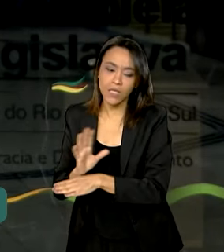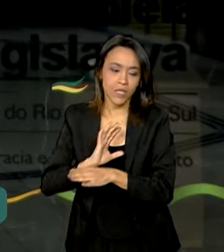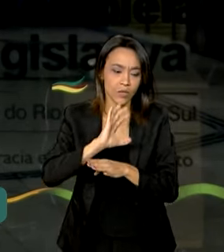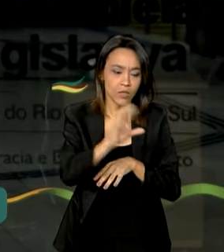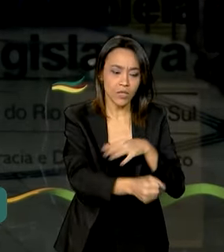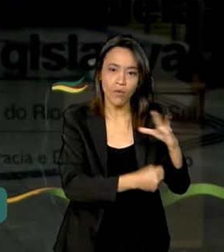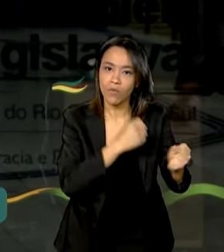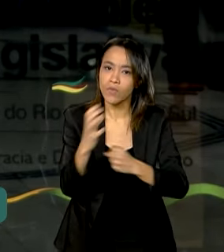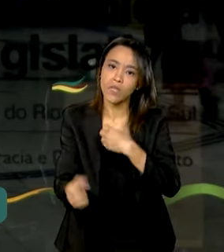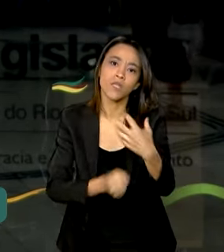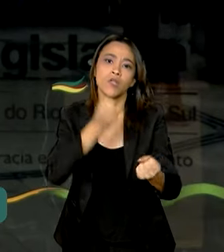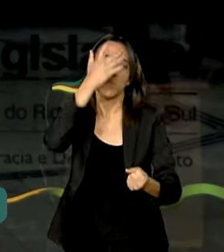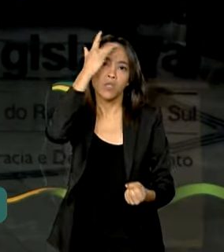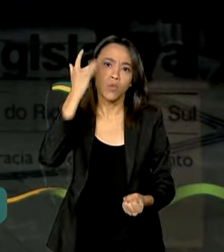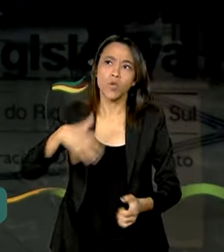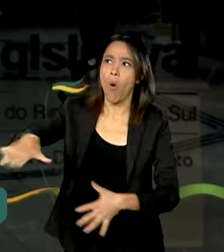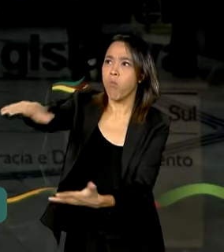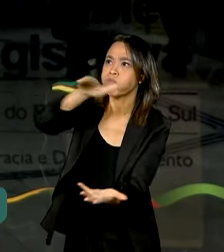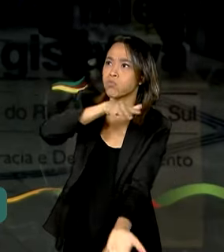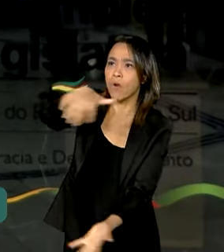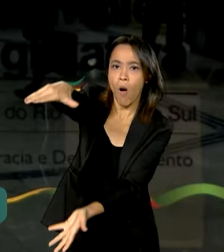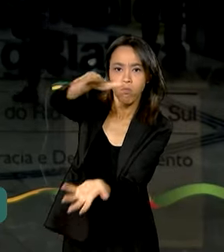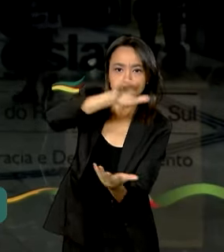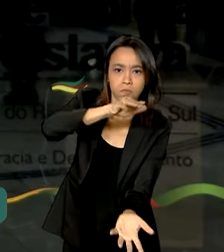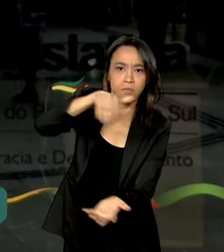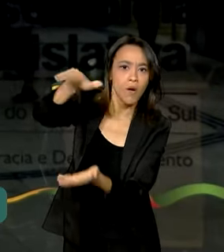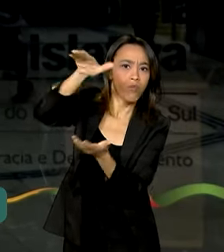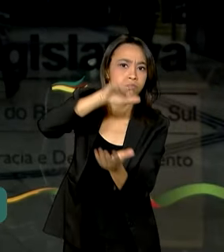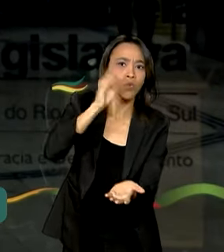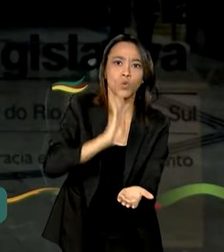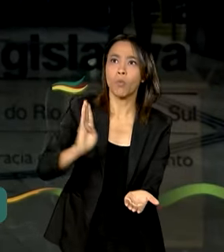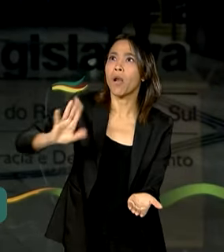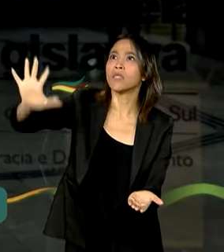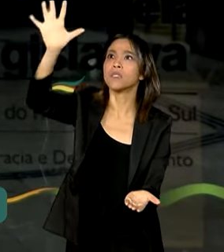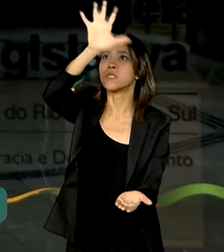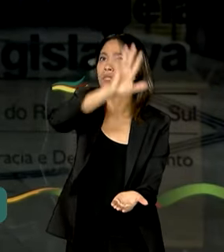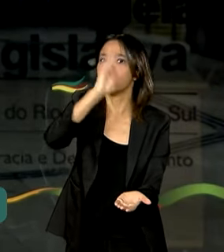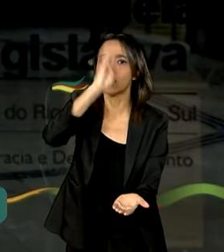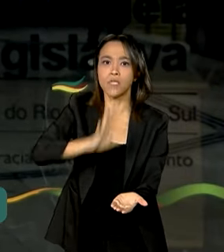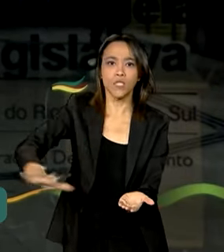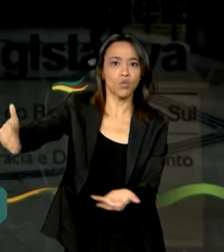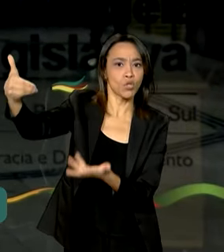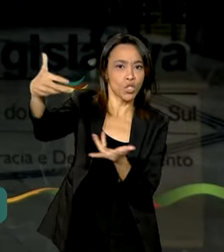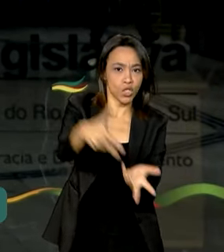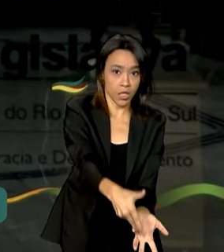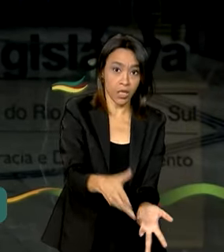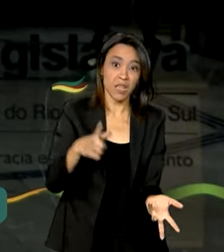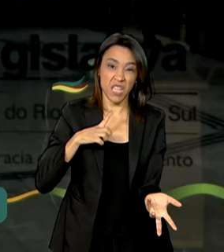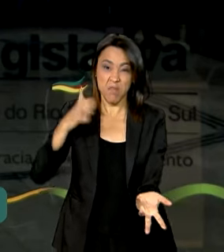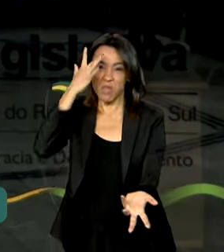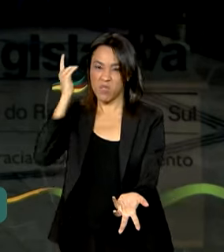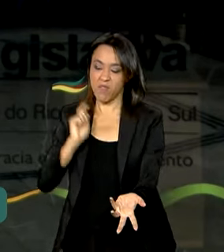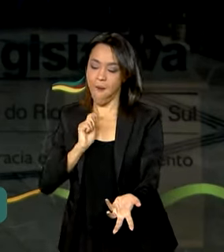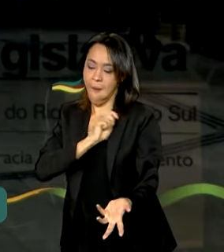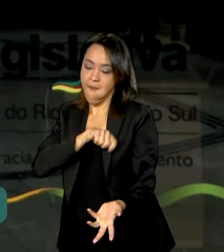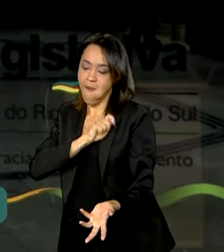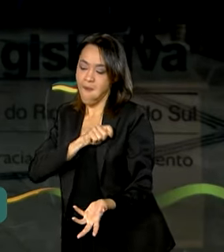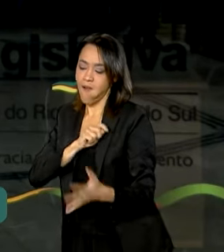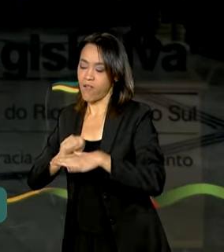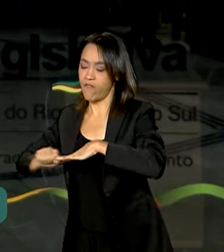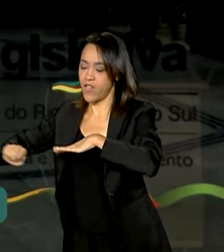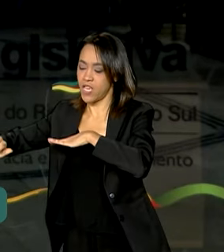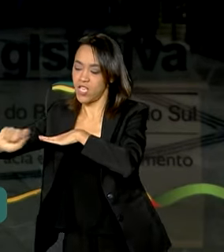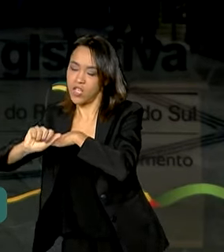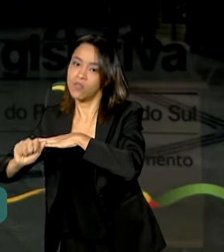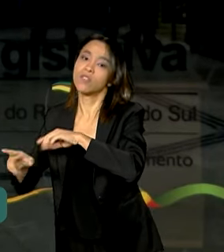gente vê doações chegando de todo o Brasil. Então, se por um lado tem gente mal intencionada que espalha fake news, por outro tem